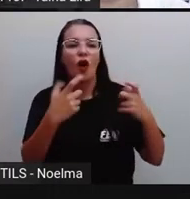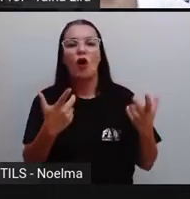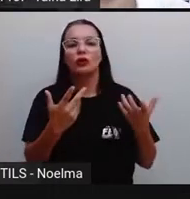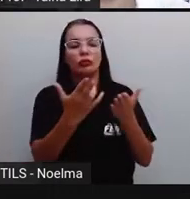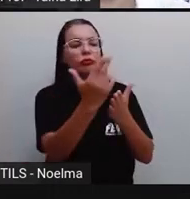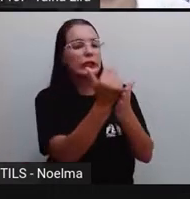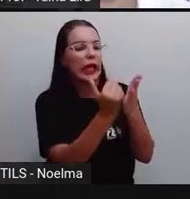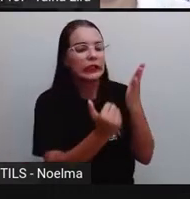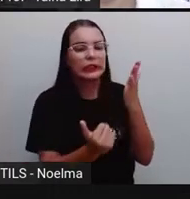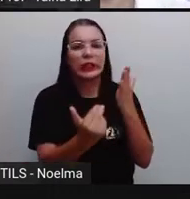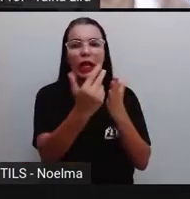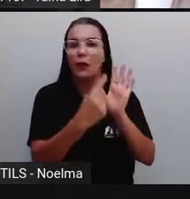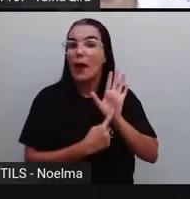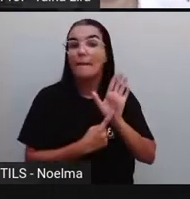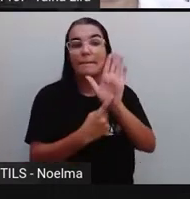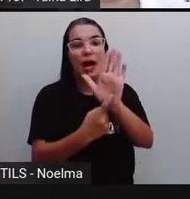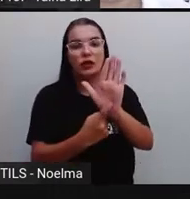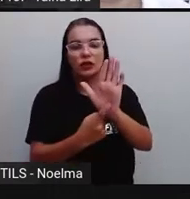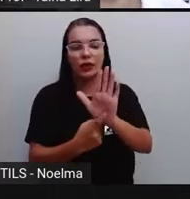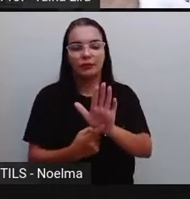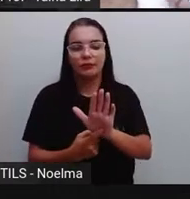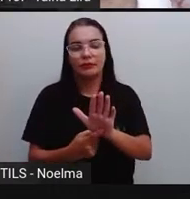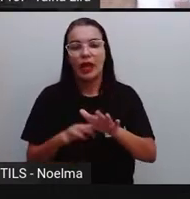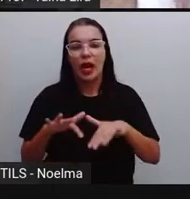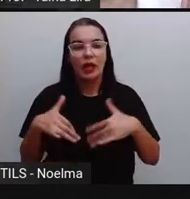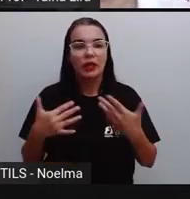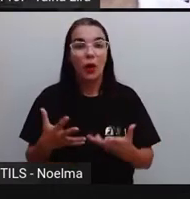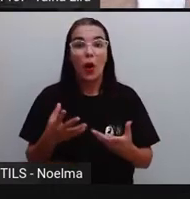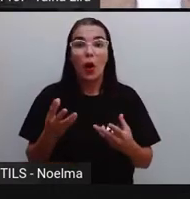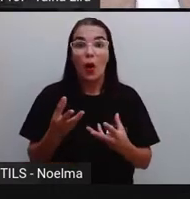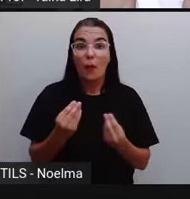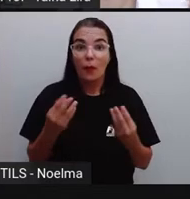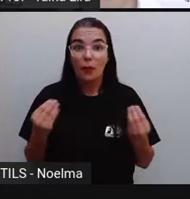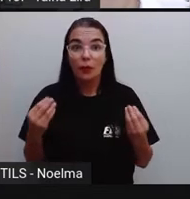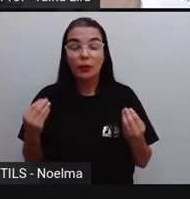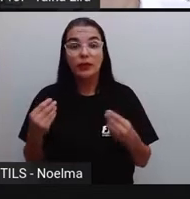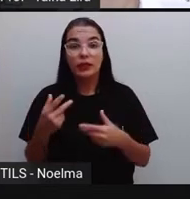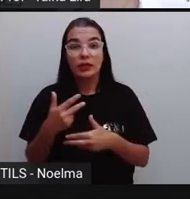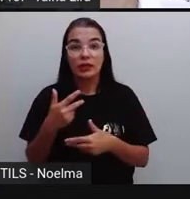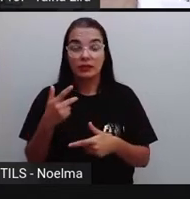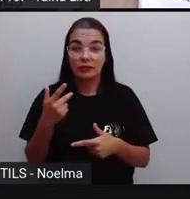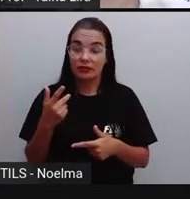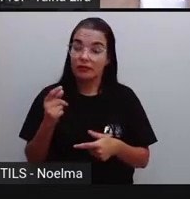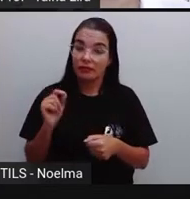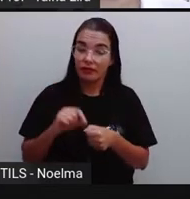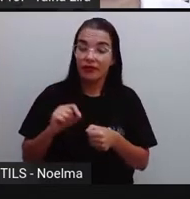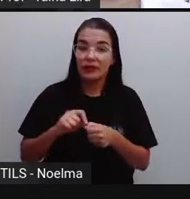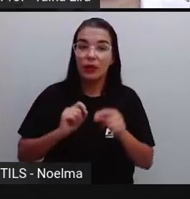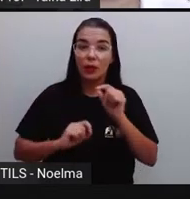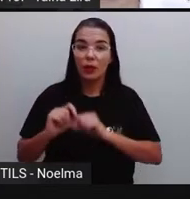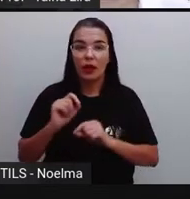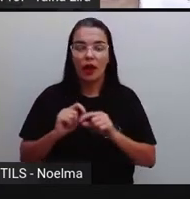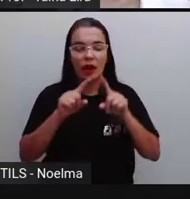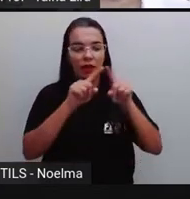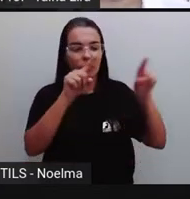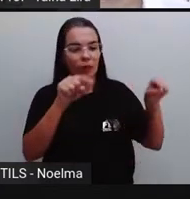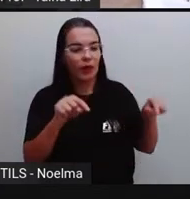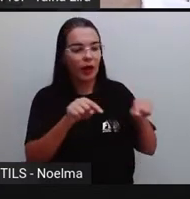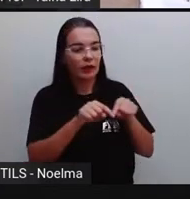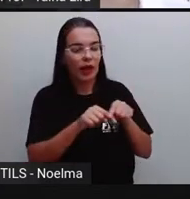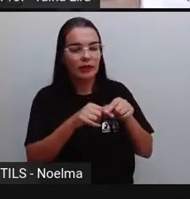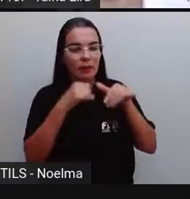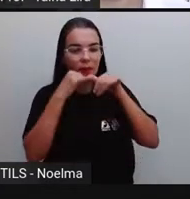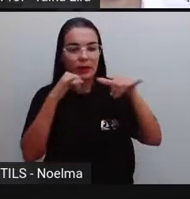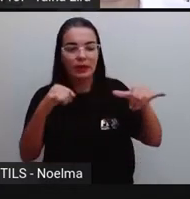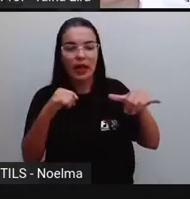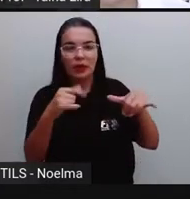também fala, tá? Muitas vezes a gente encontra até cartaz publicitário que nem tem palavras, só